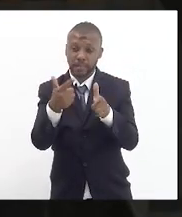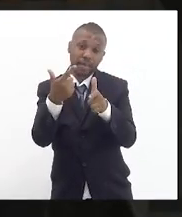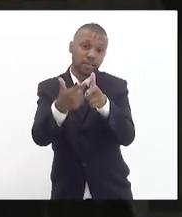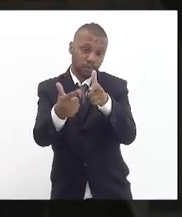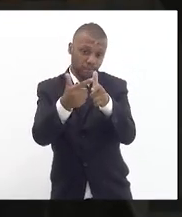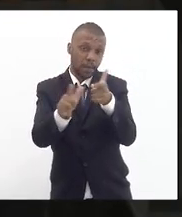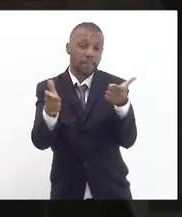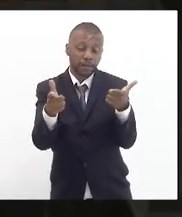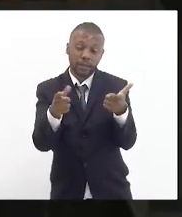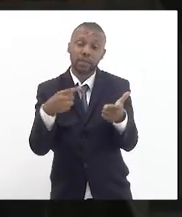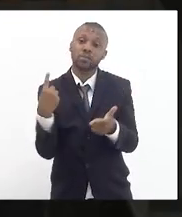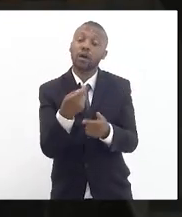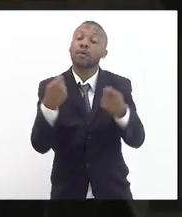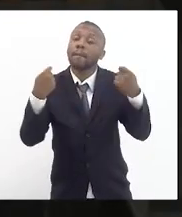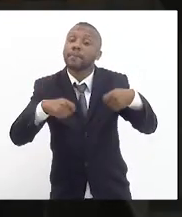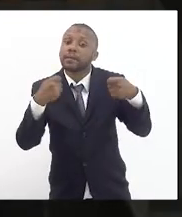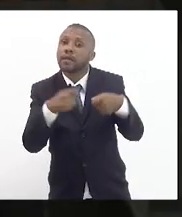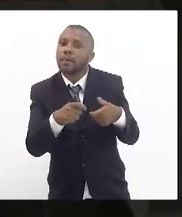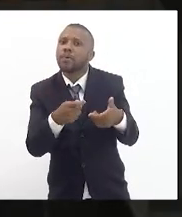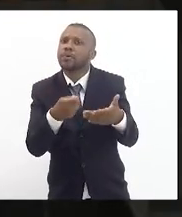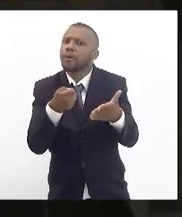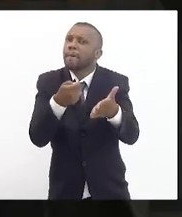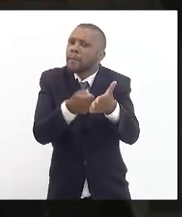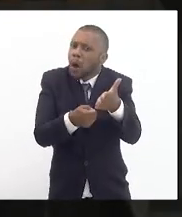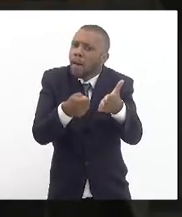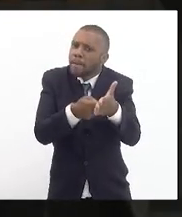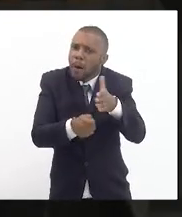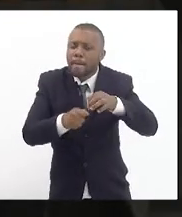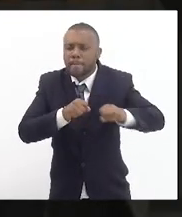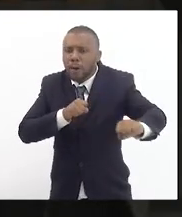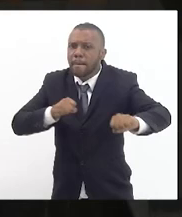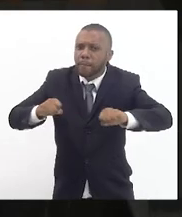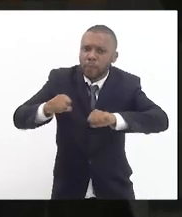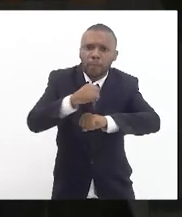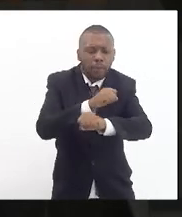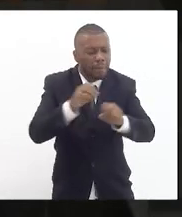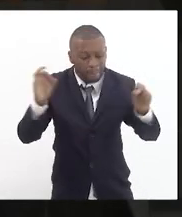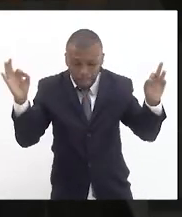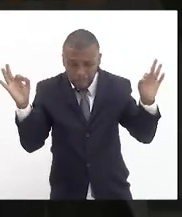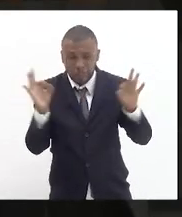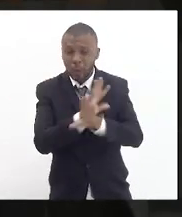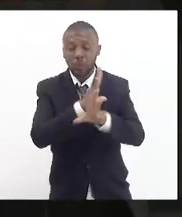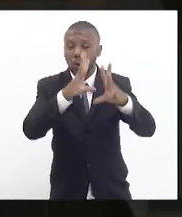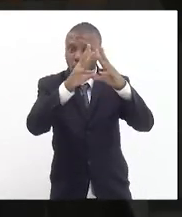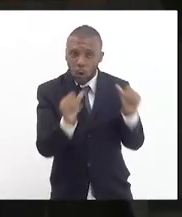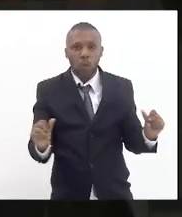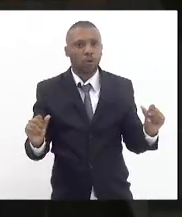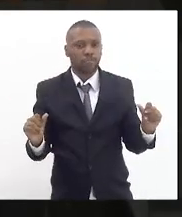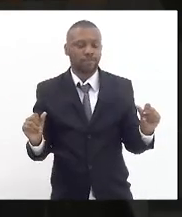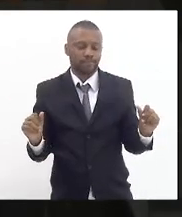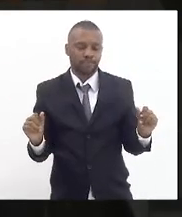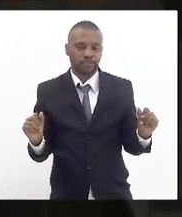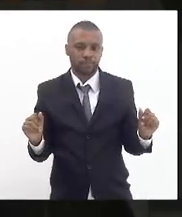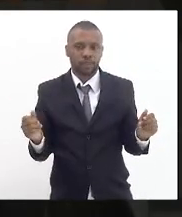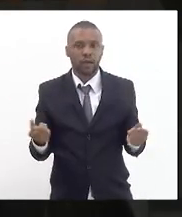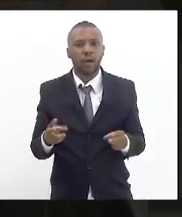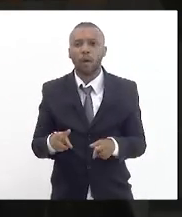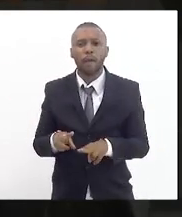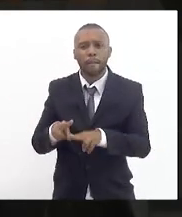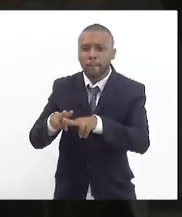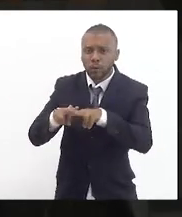precisa ser é definitivamente curada Por isso